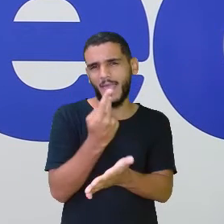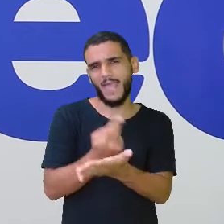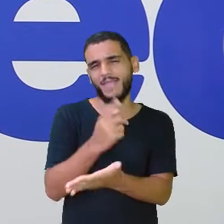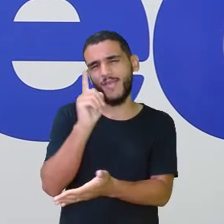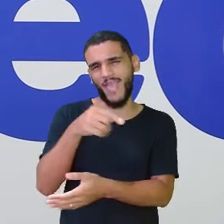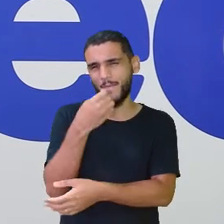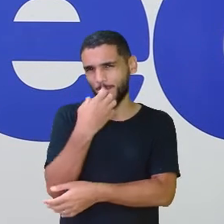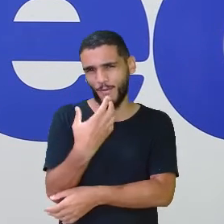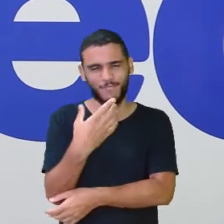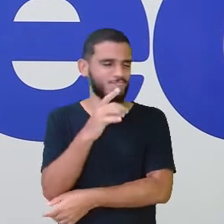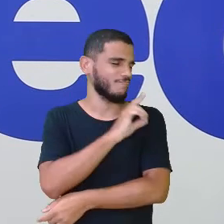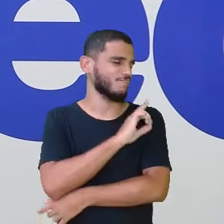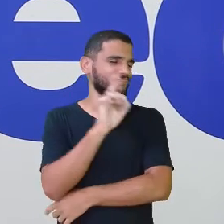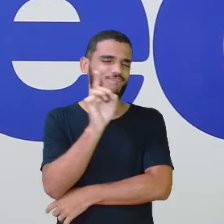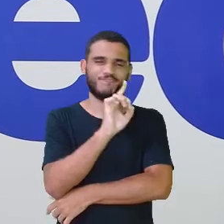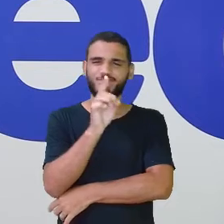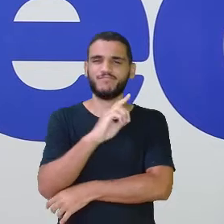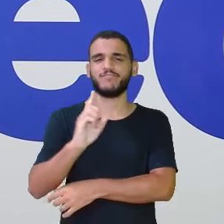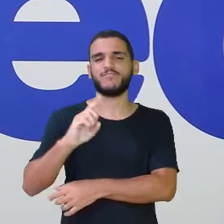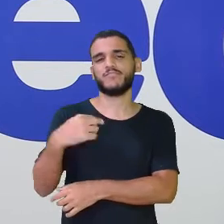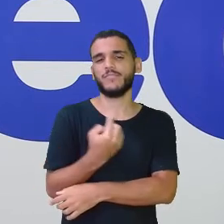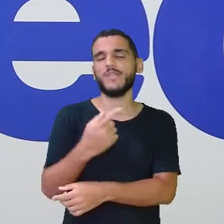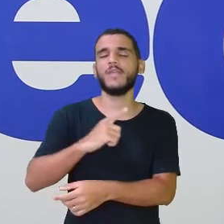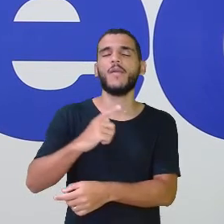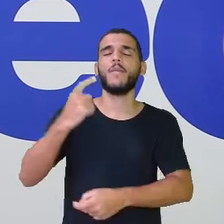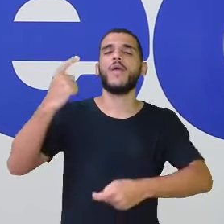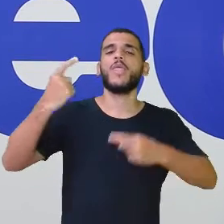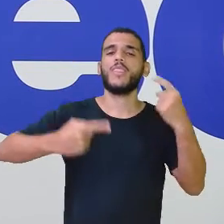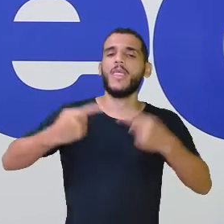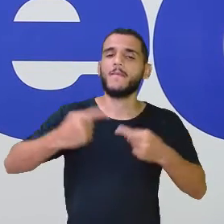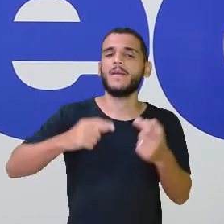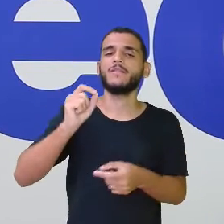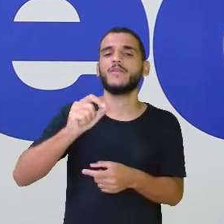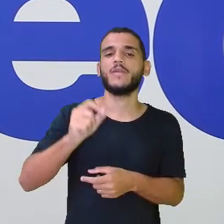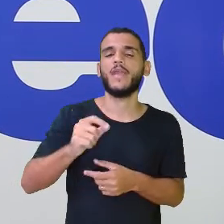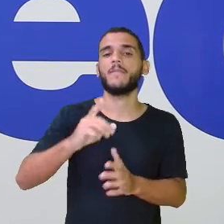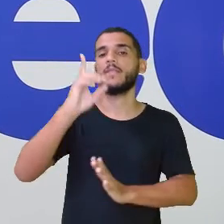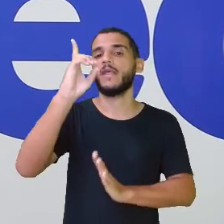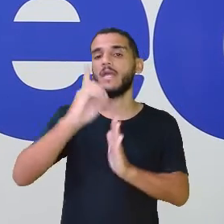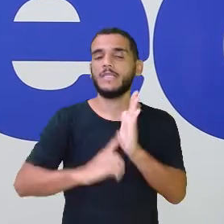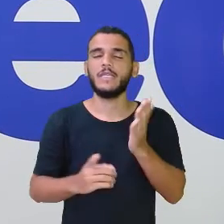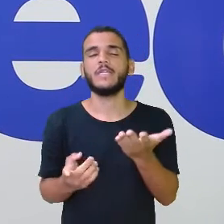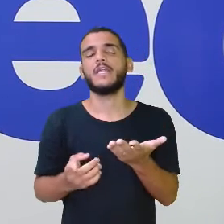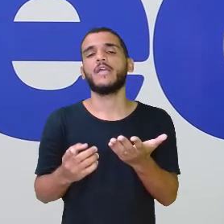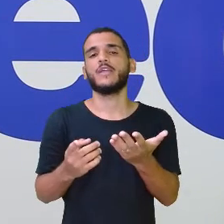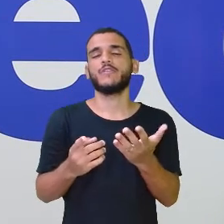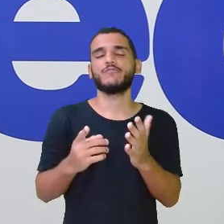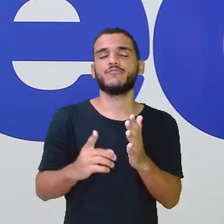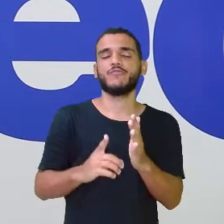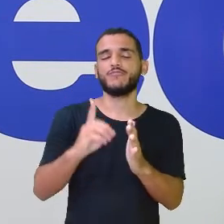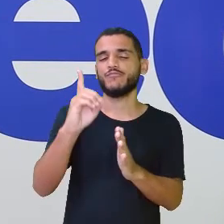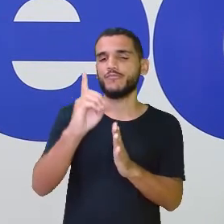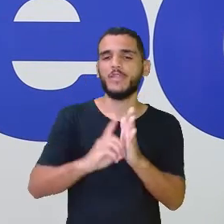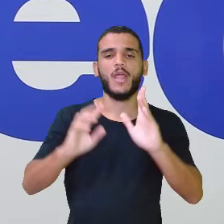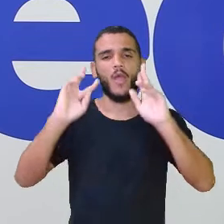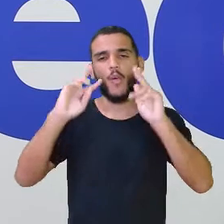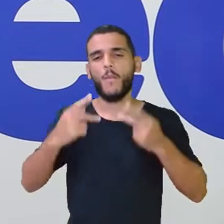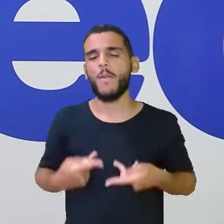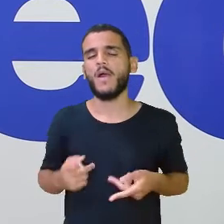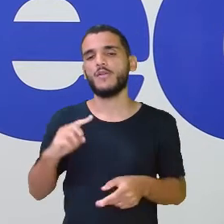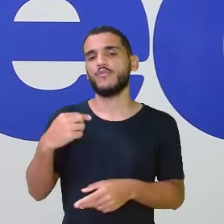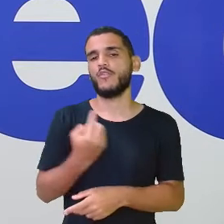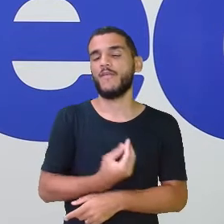né? Porque a gente sabe, ainda entra naquele debate da questão de direitos humanos. Exatamente. Tem toda uma questão. E a gente vive, né, no